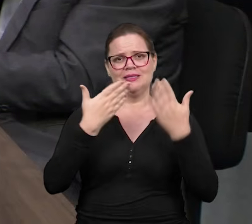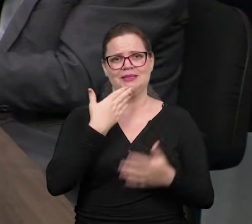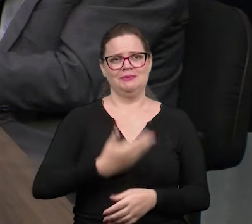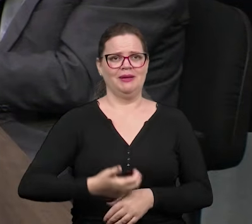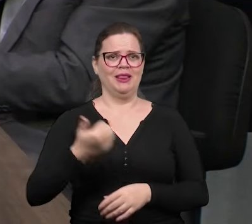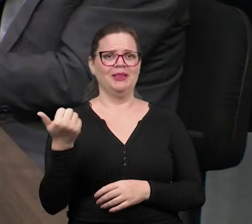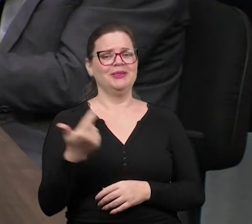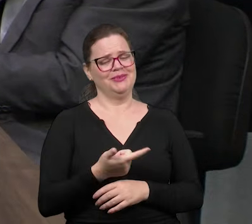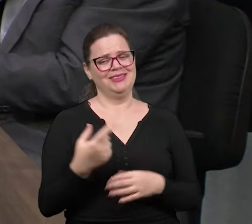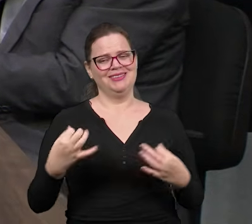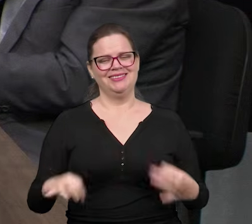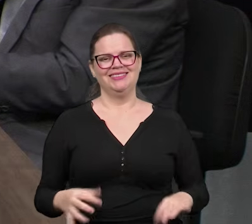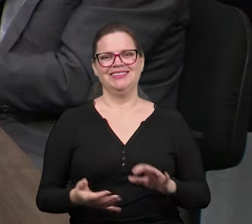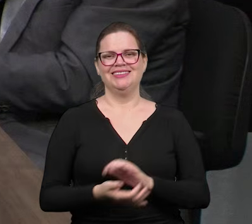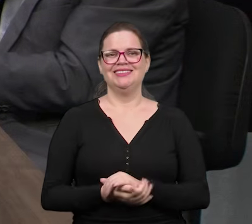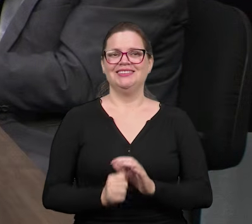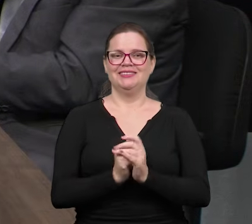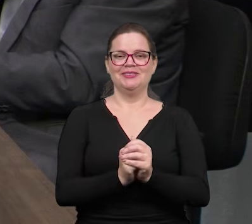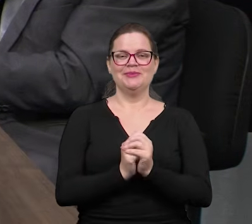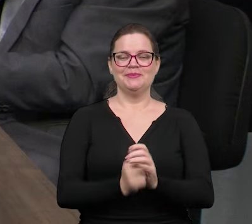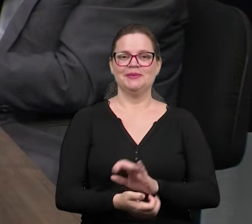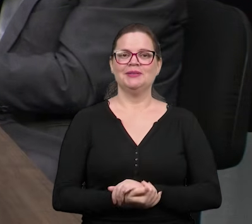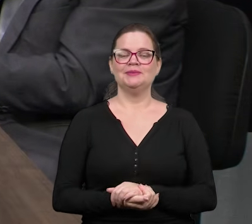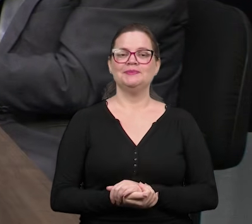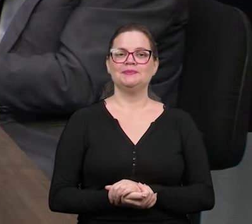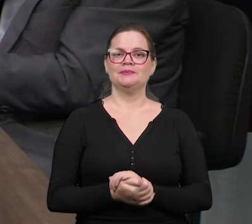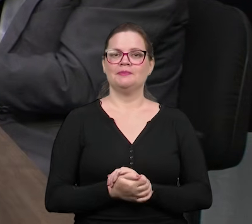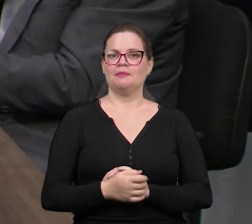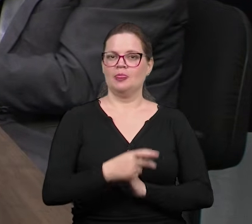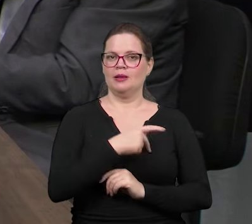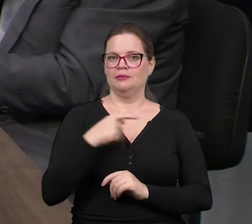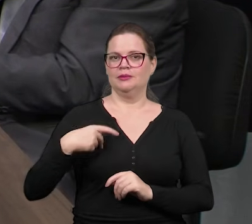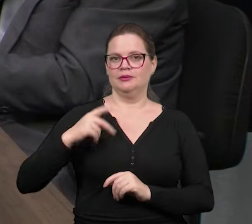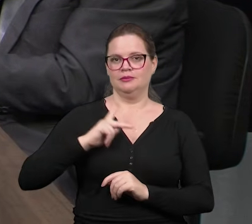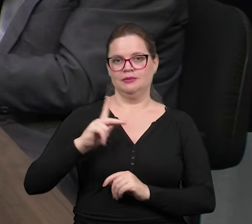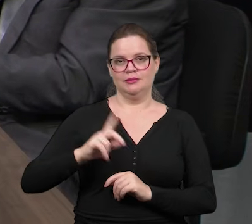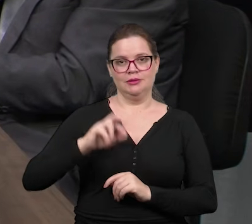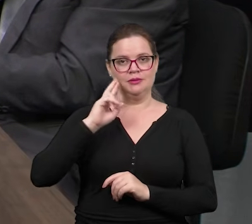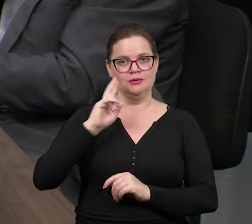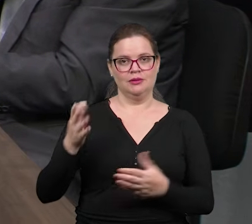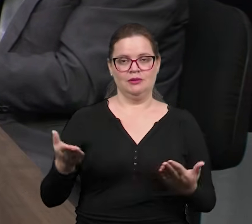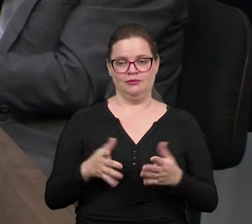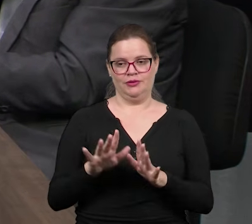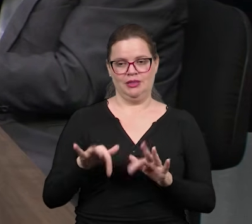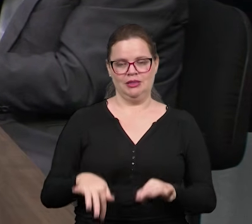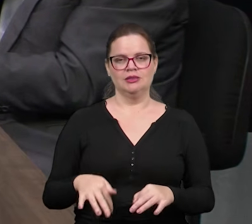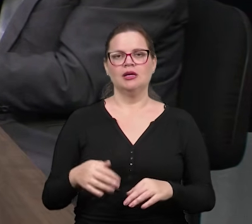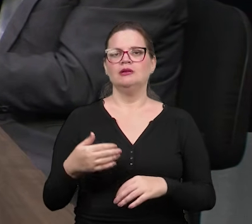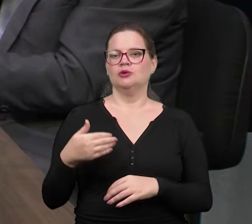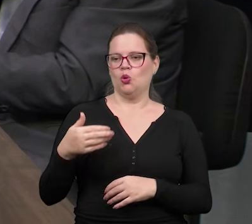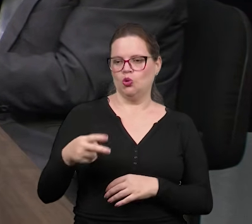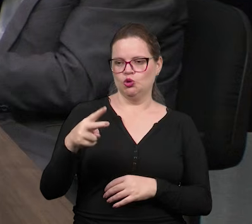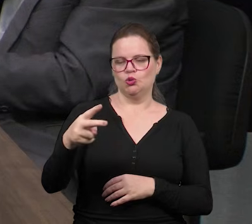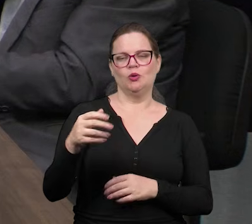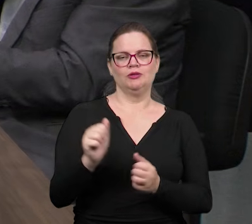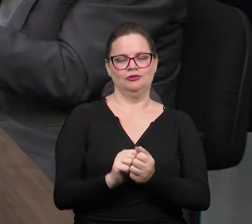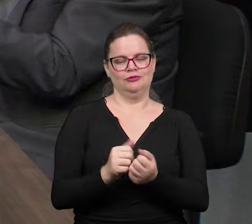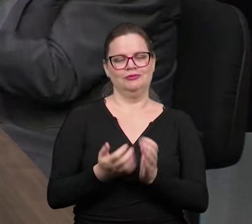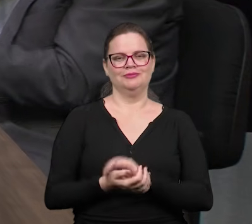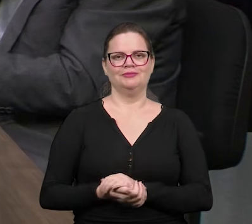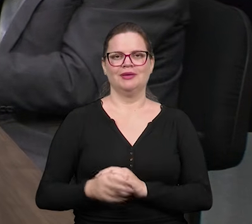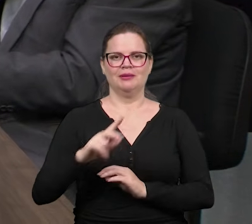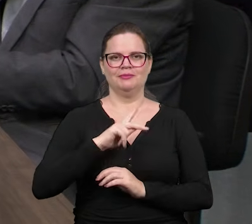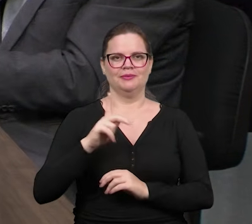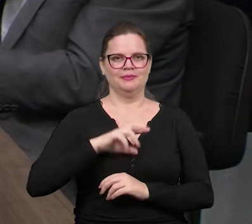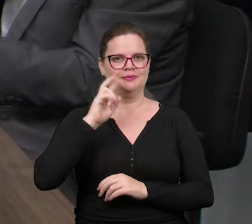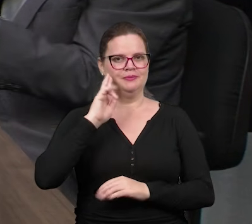convenhamos. Amém. Pastor, nós estamos chegando ao final desse programa, mas vamos ter o Senhor conosco aqui em outros episódios. A paz do Senhor Jesus. A